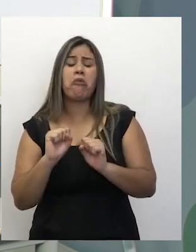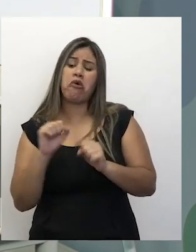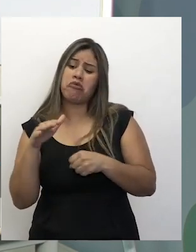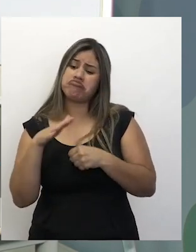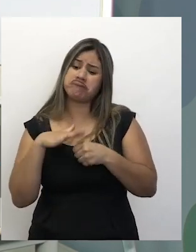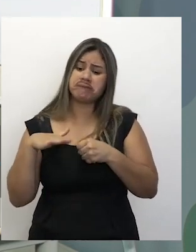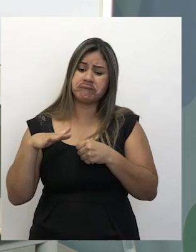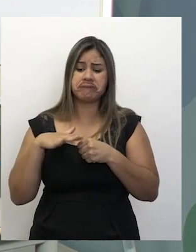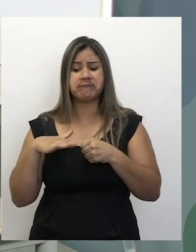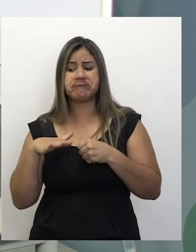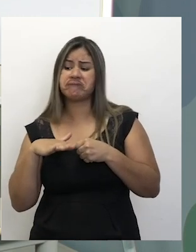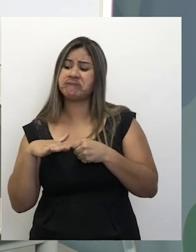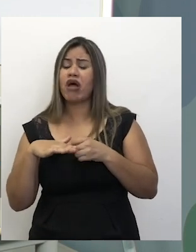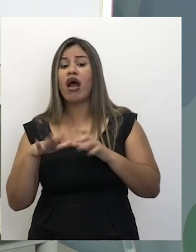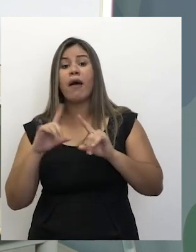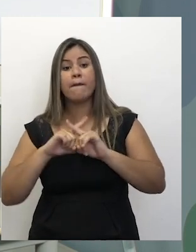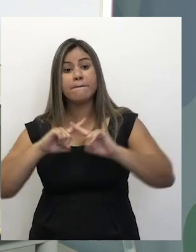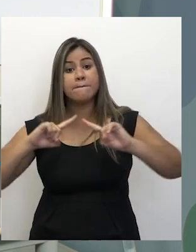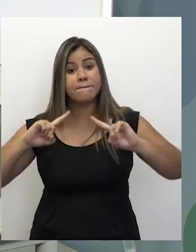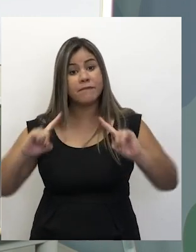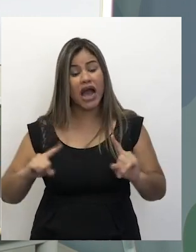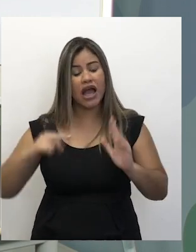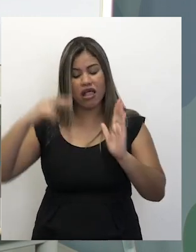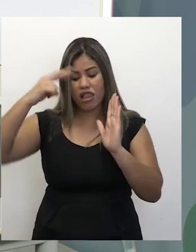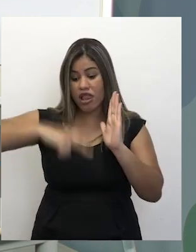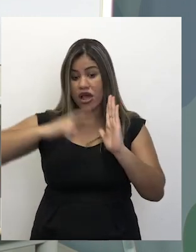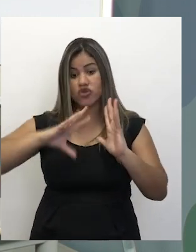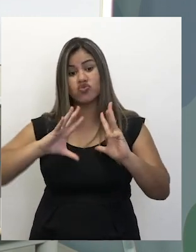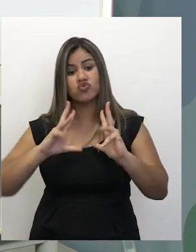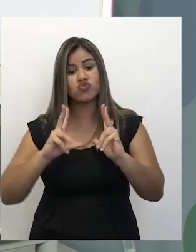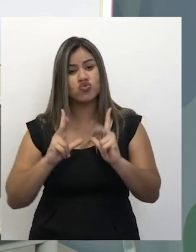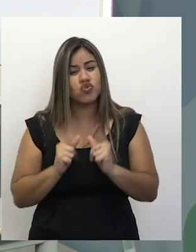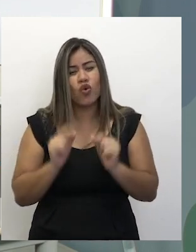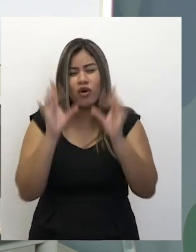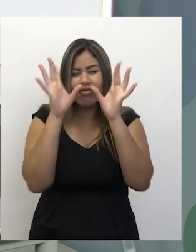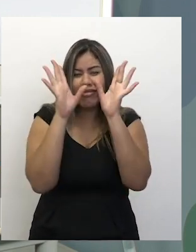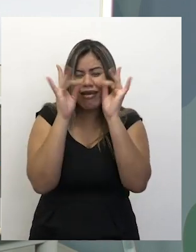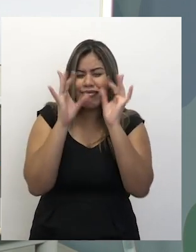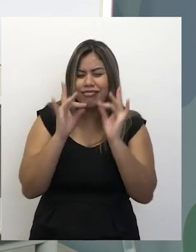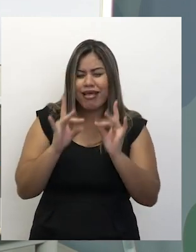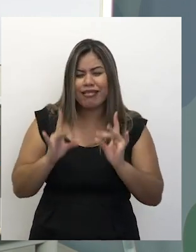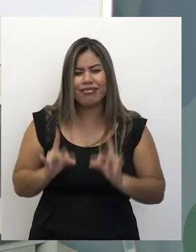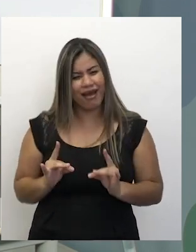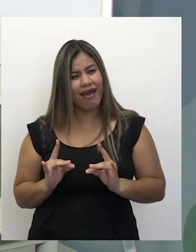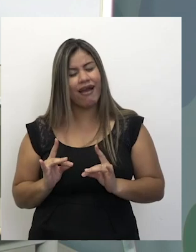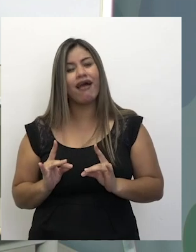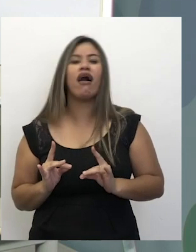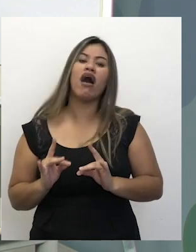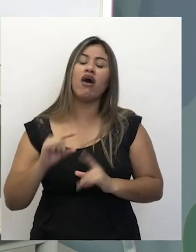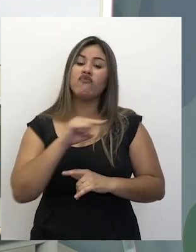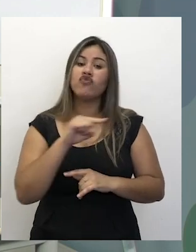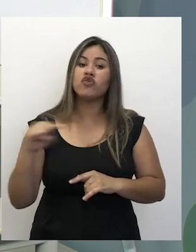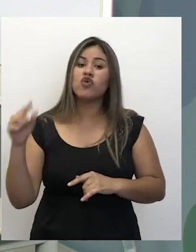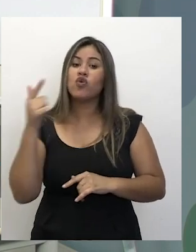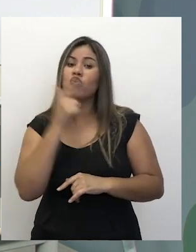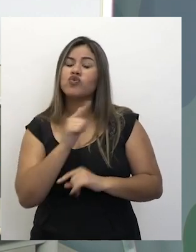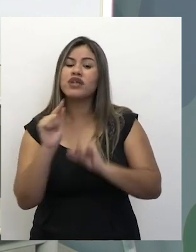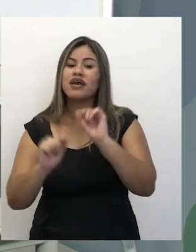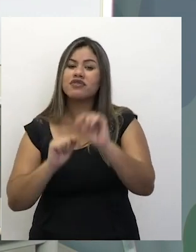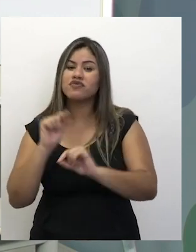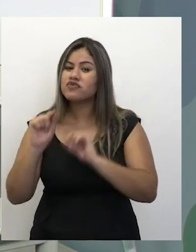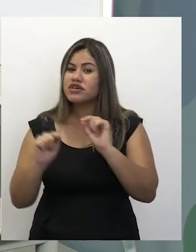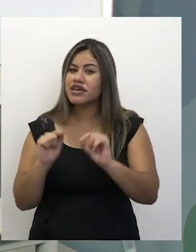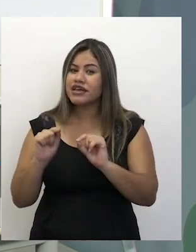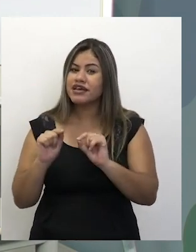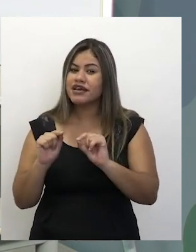superficial só que é lendo é com todos esses Com todas essas esses pontos você consegue